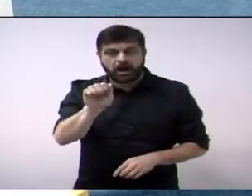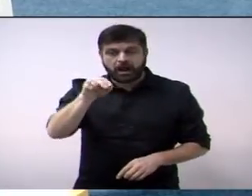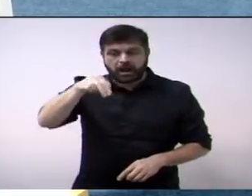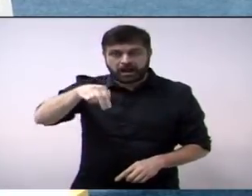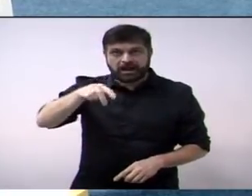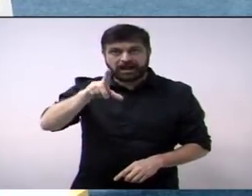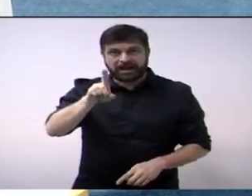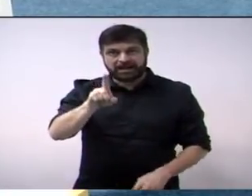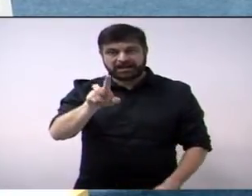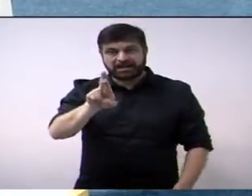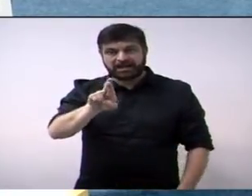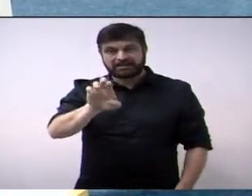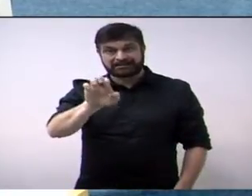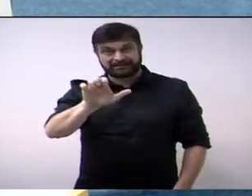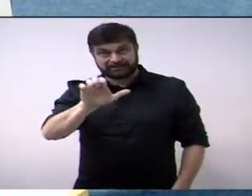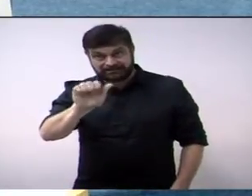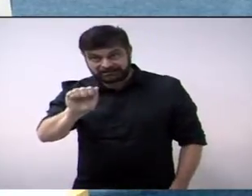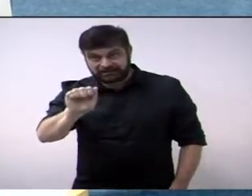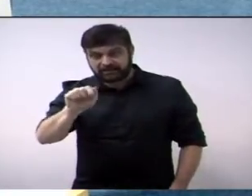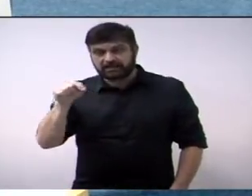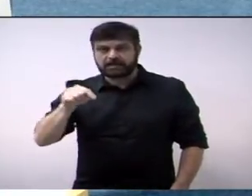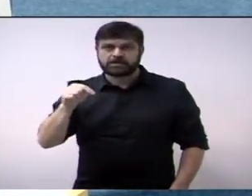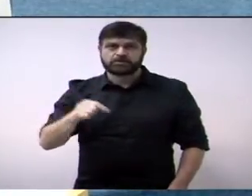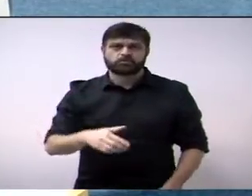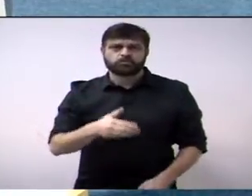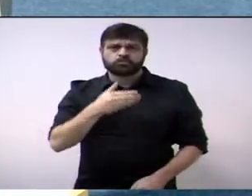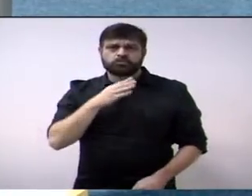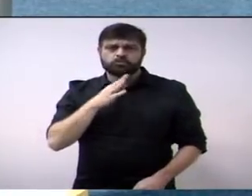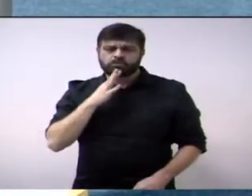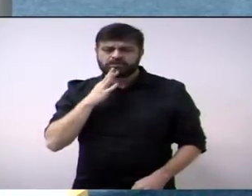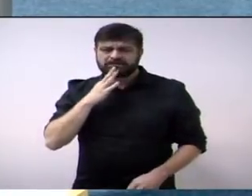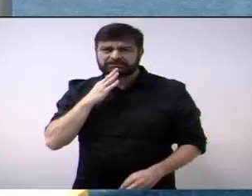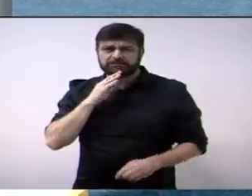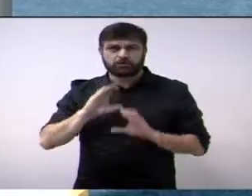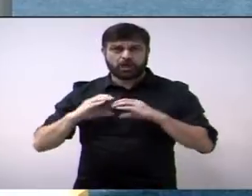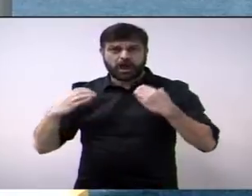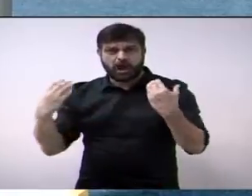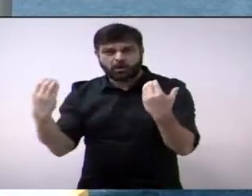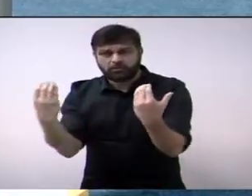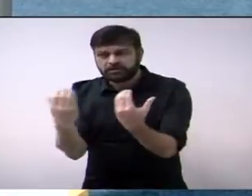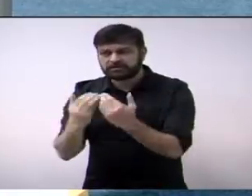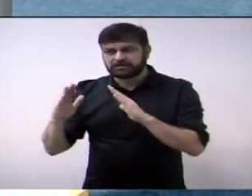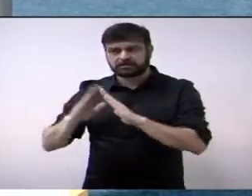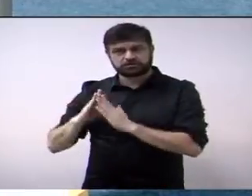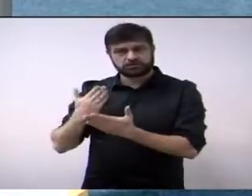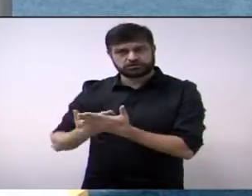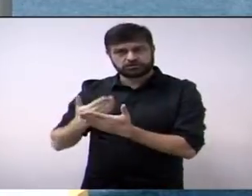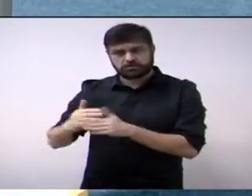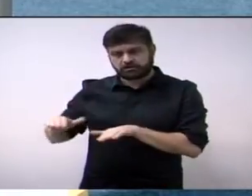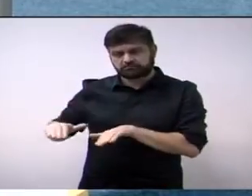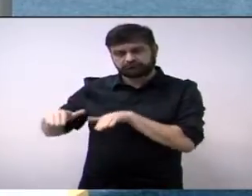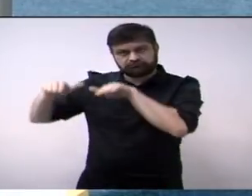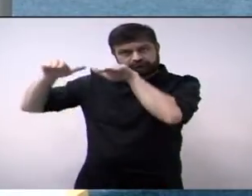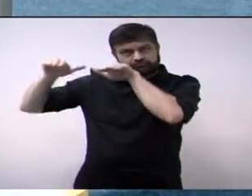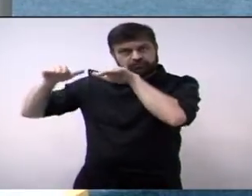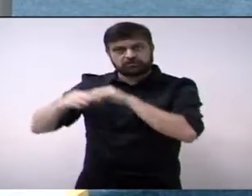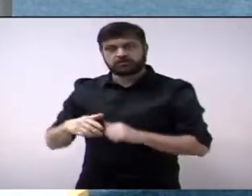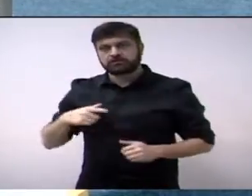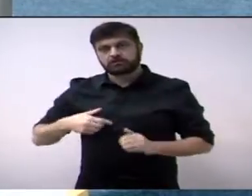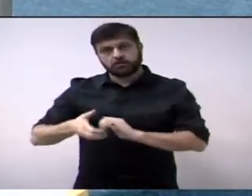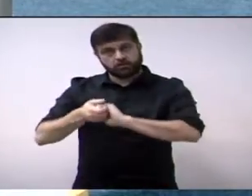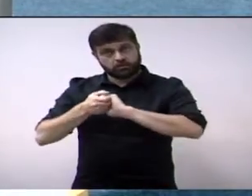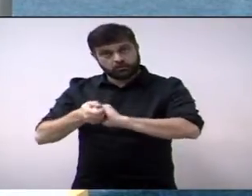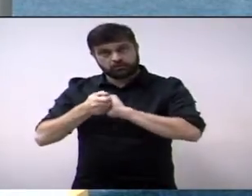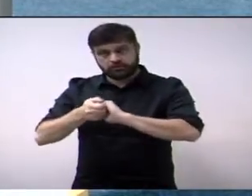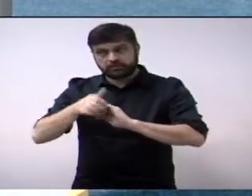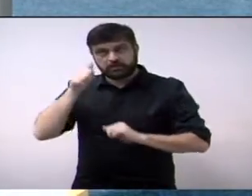Lau, né, de muitos anos de comunidade, de escola. Então, eu cumprimento também a